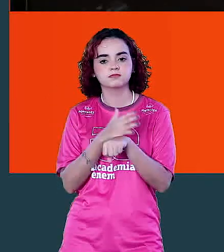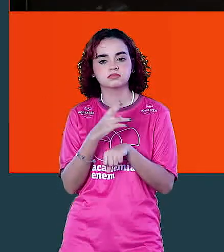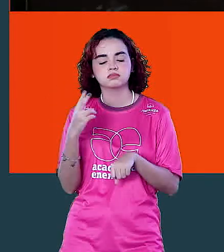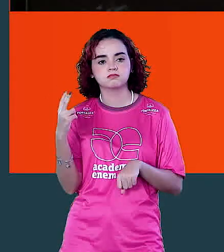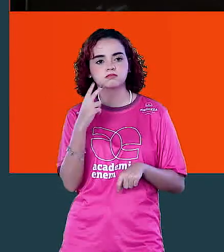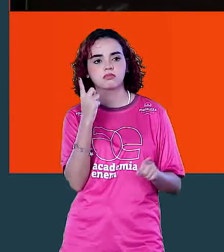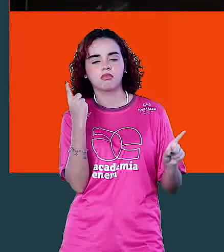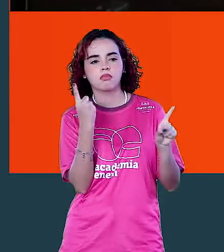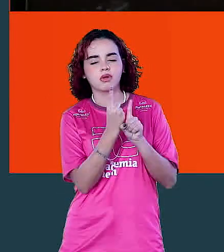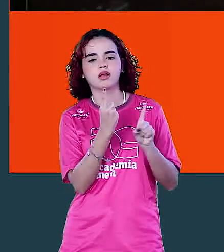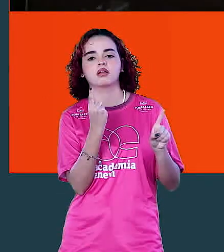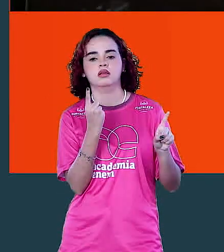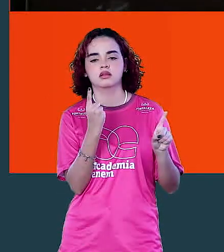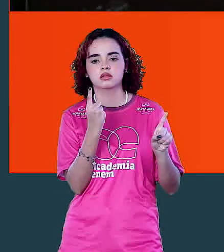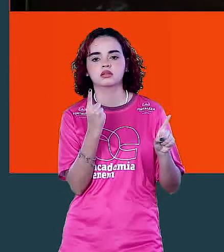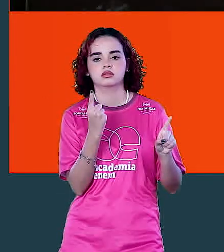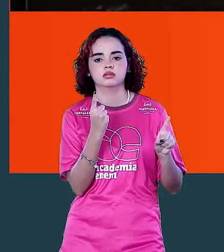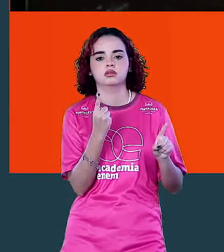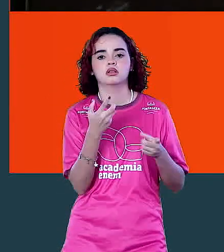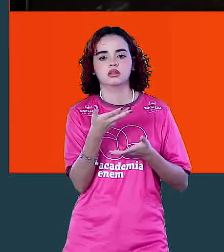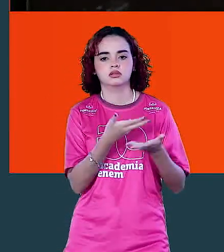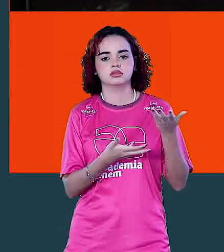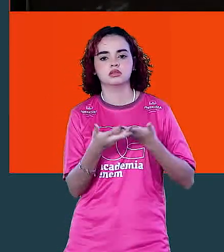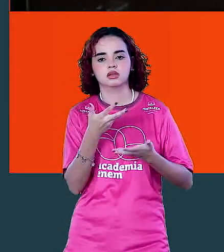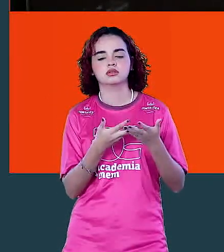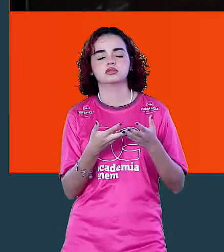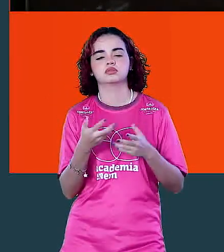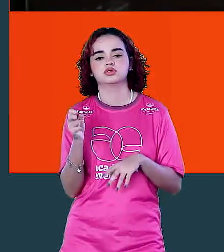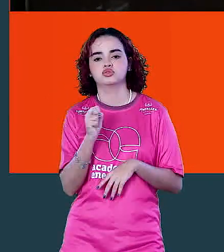composto, nesse tipo de interação. Vamos ver?